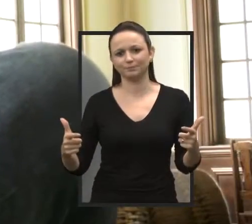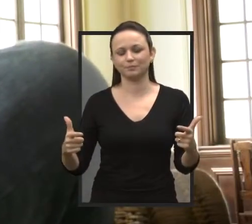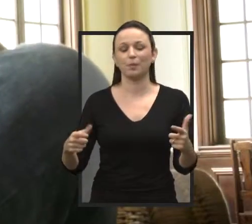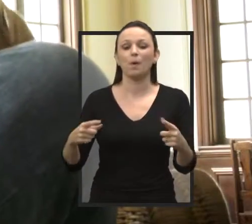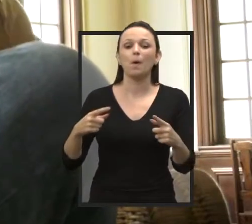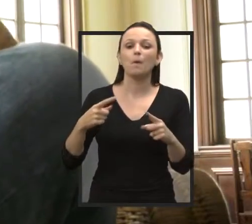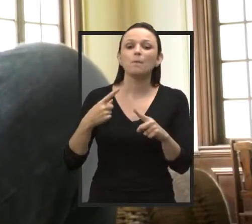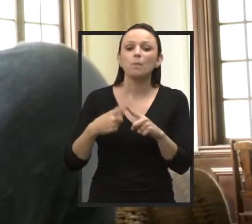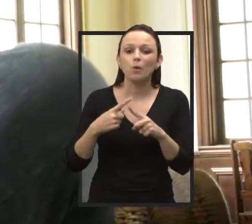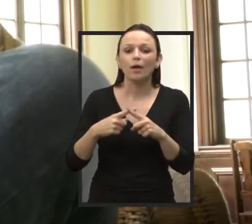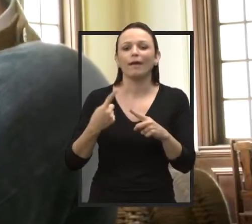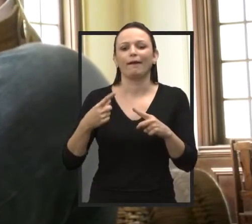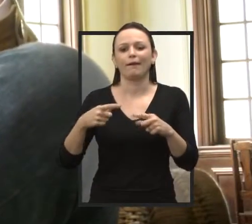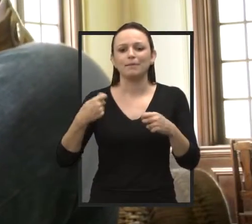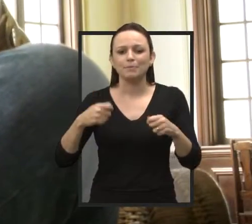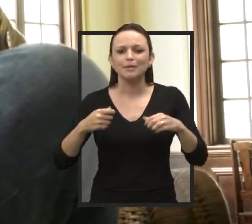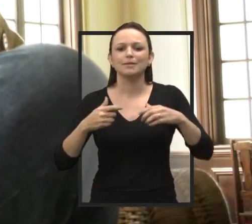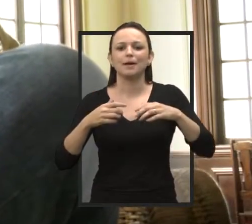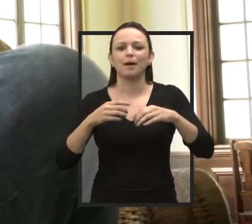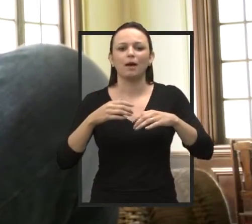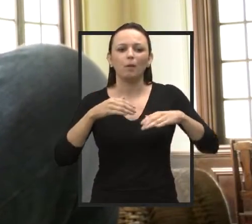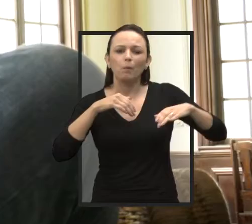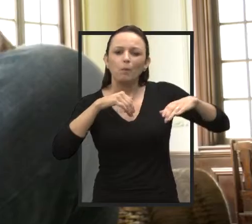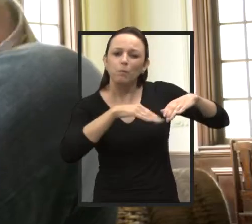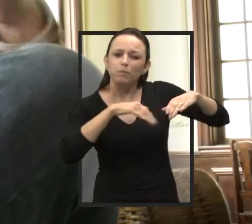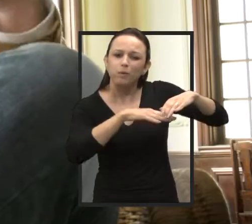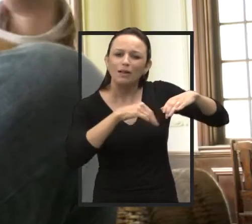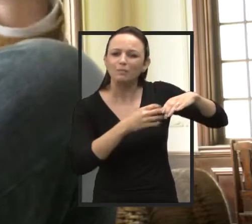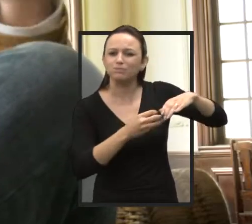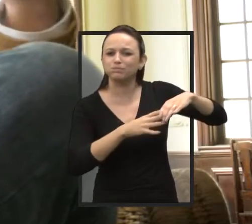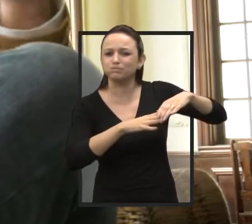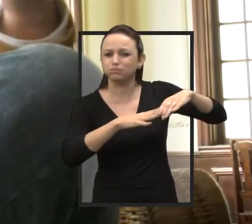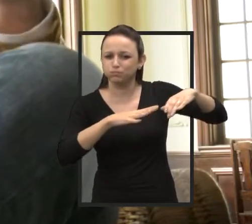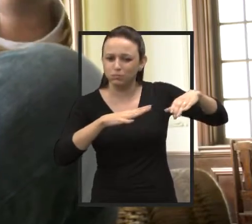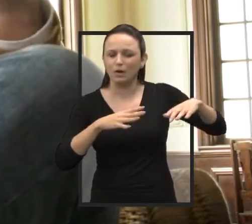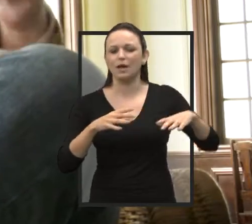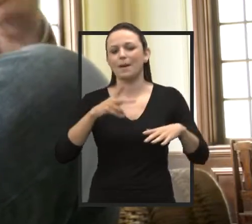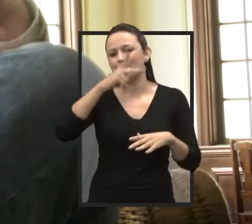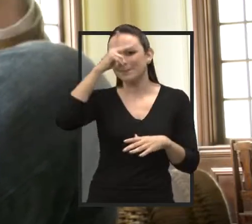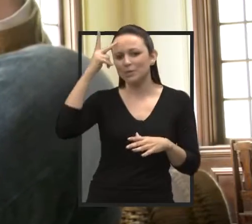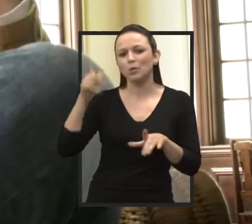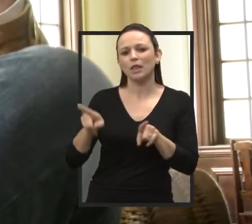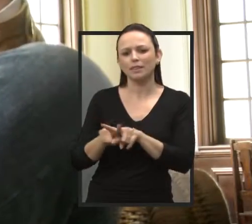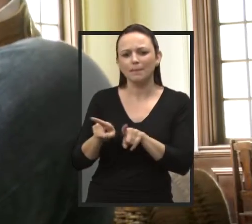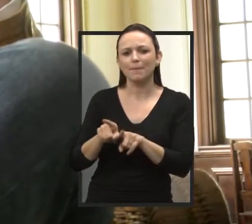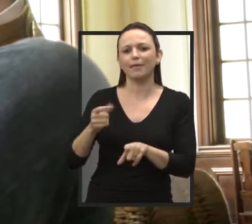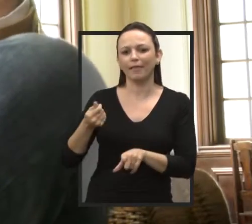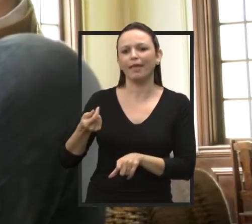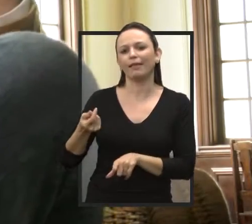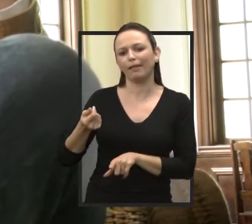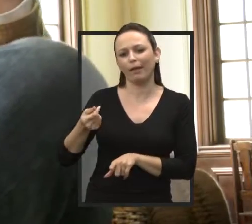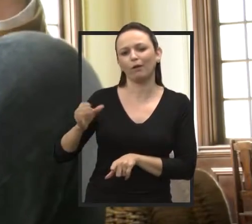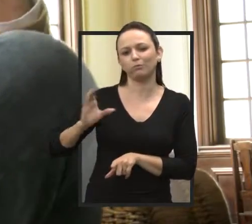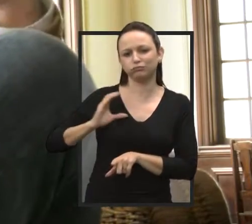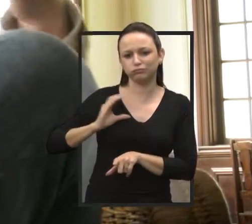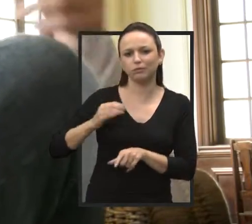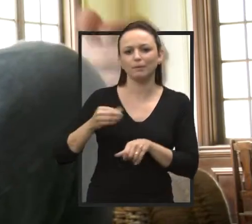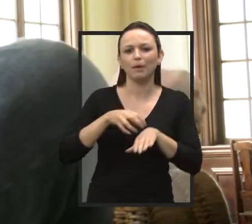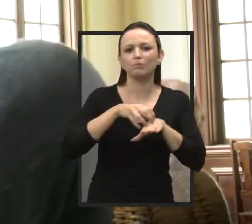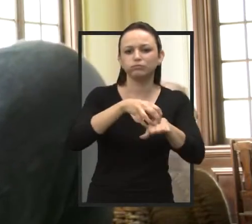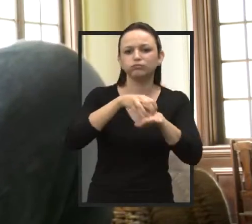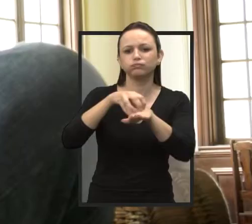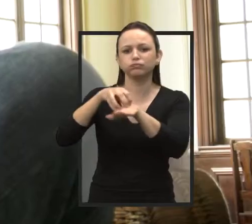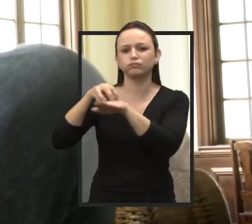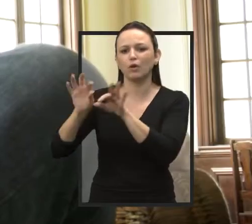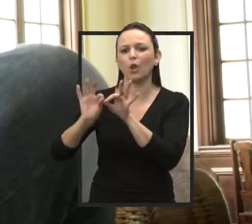a cidade precisava de mais armazéns, as pessoas passaram a ter mais dinheiro e possibilidade de se locomover